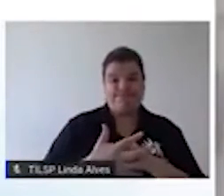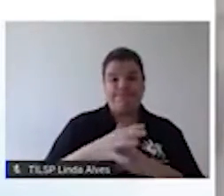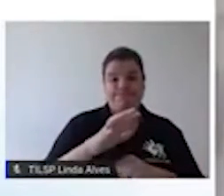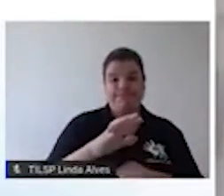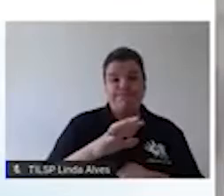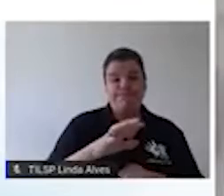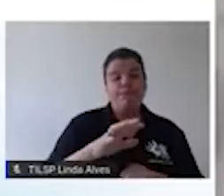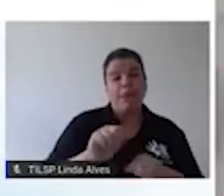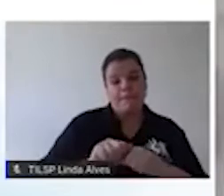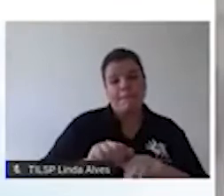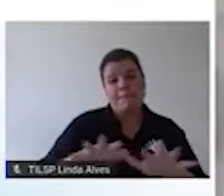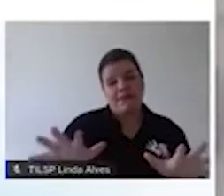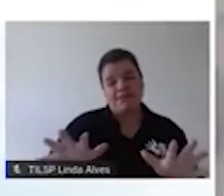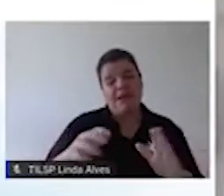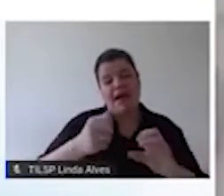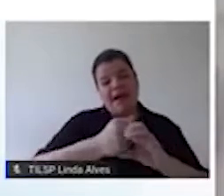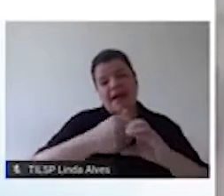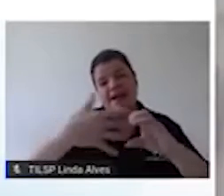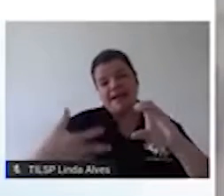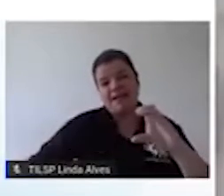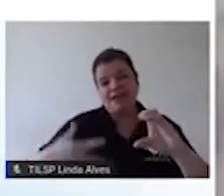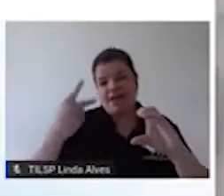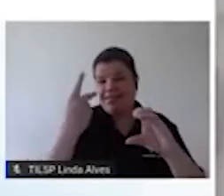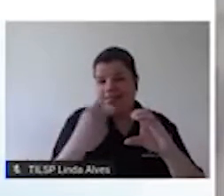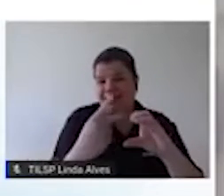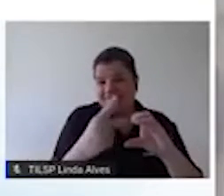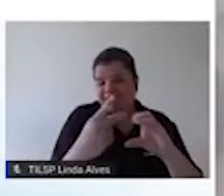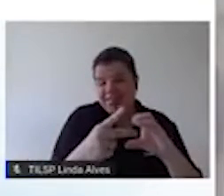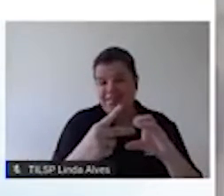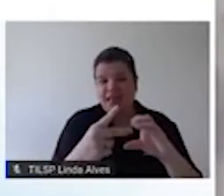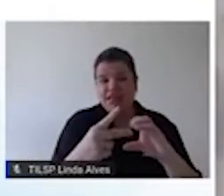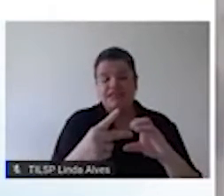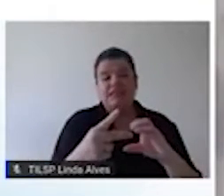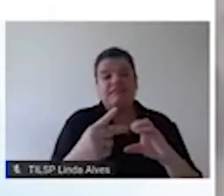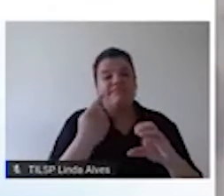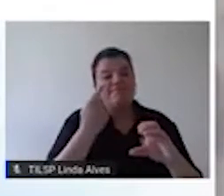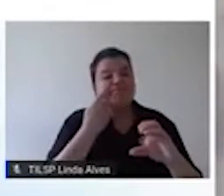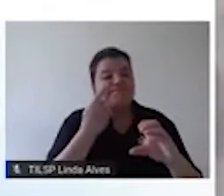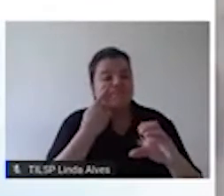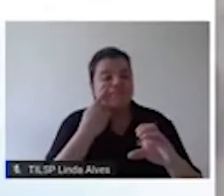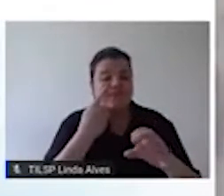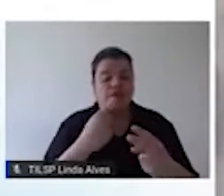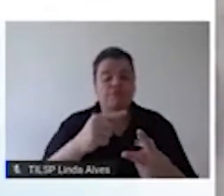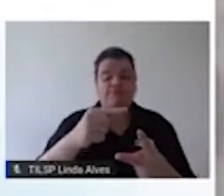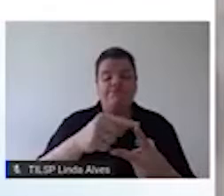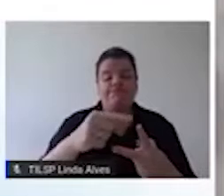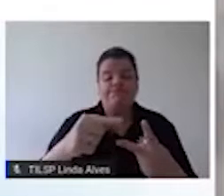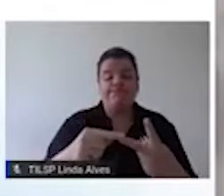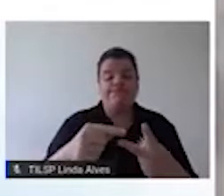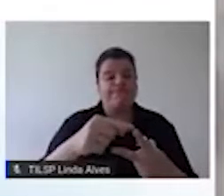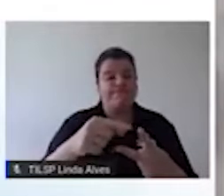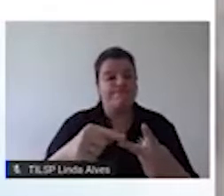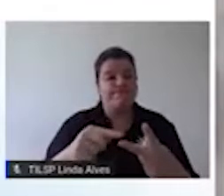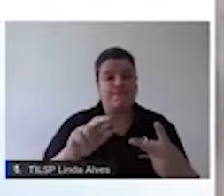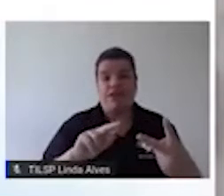ela se caracteriza, não é? E se caracterizou no mundo inteiro por duas coisas